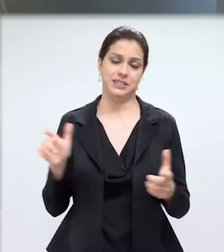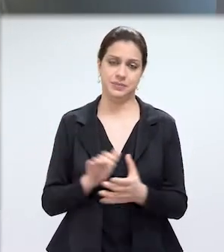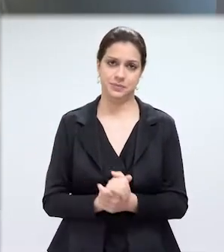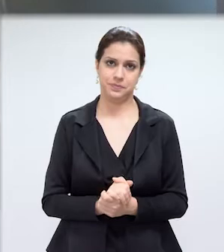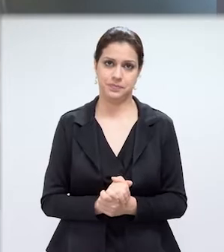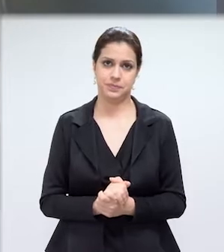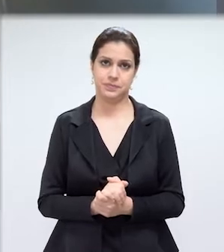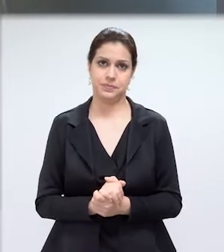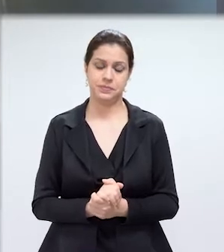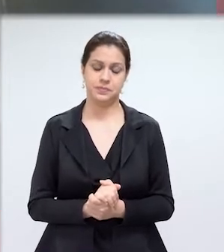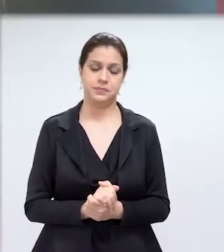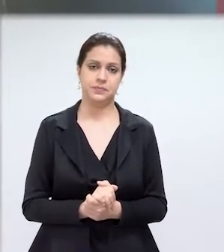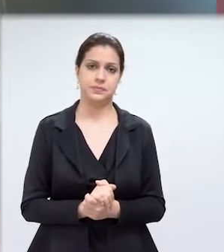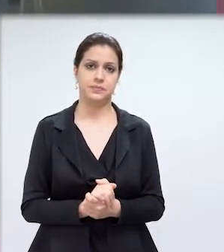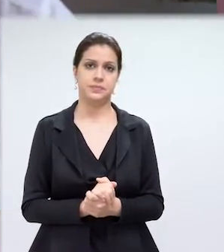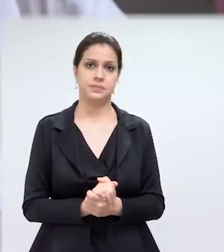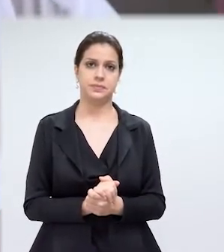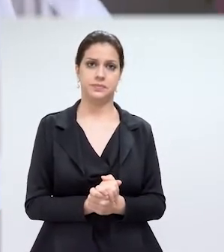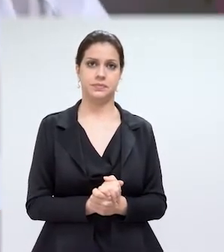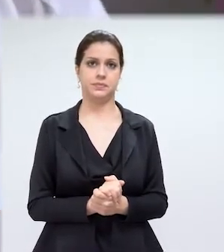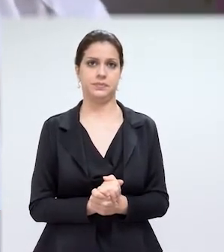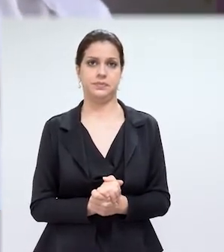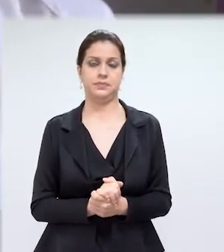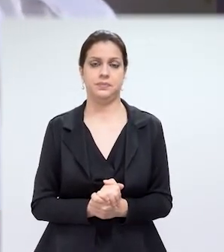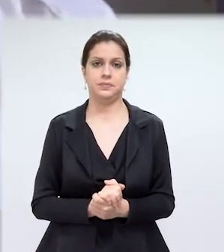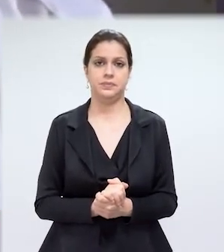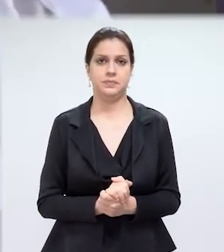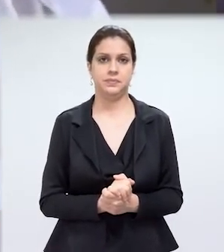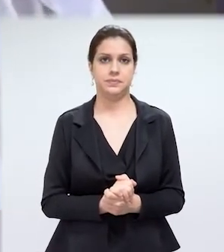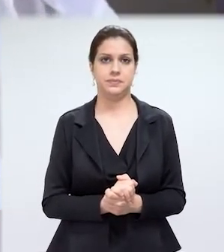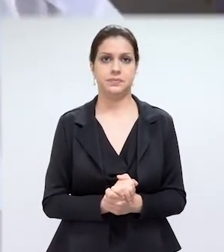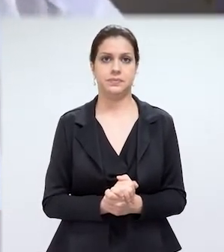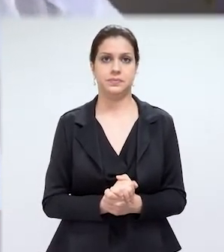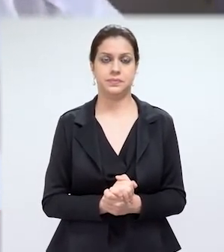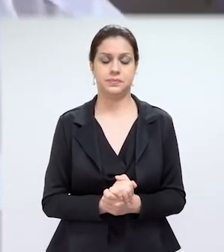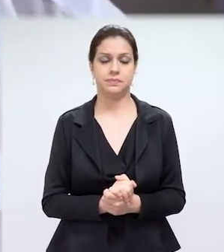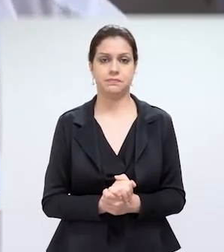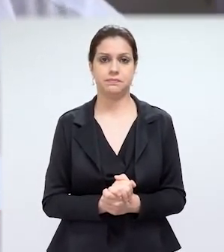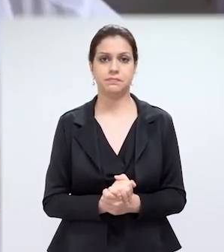de uma importância tão grande, e é de uma importância tão grande